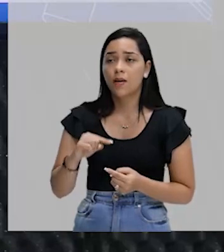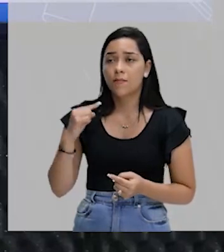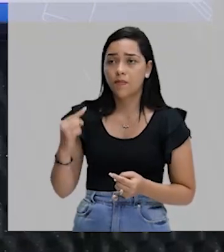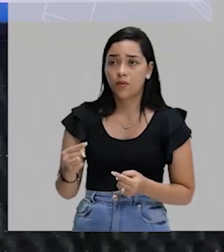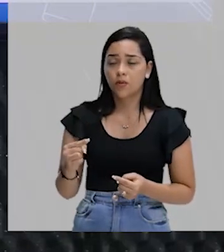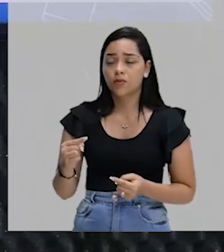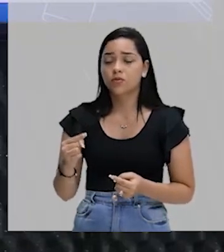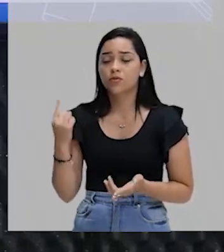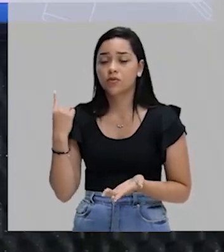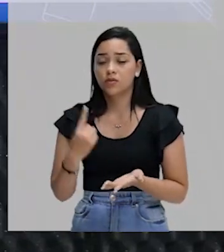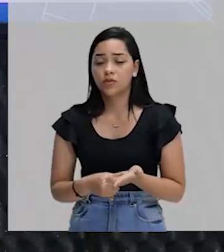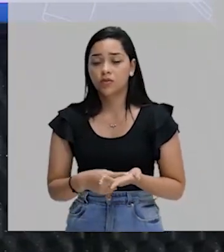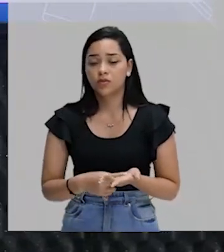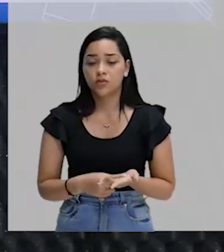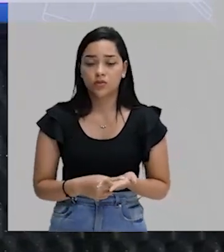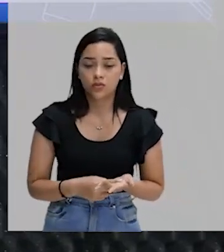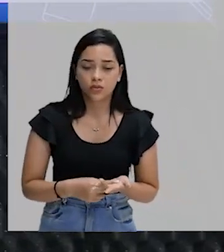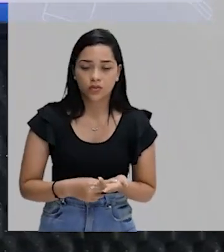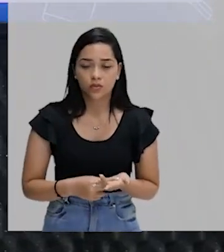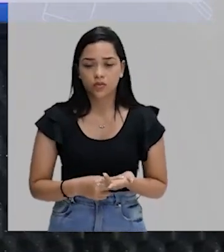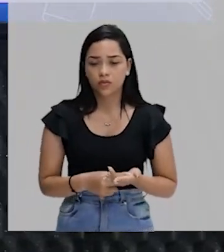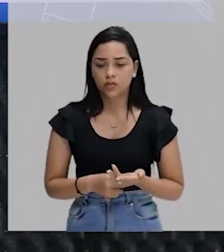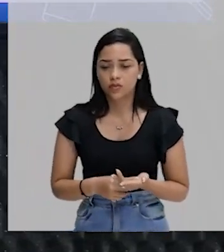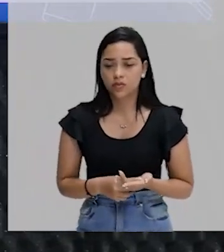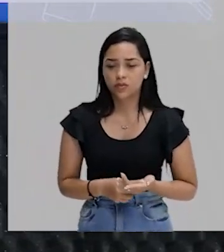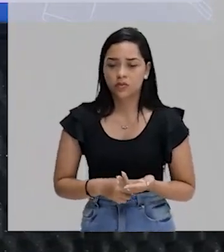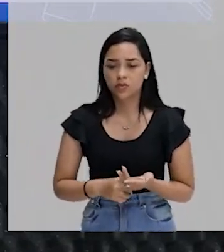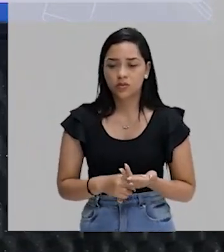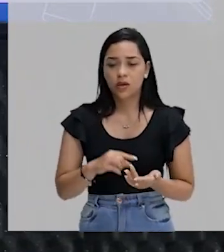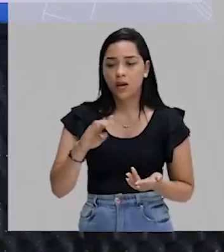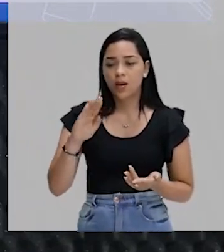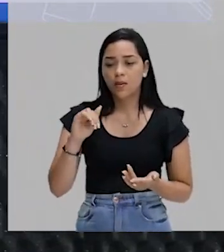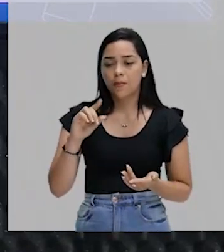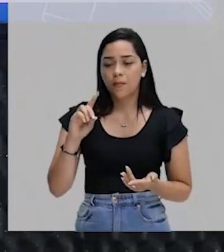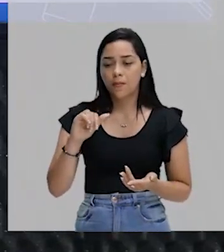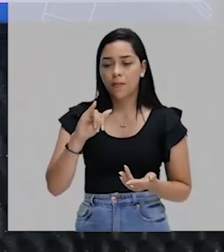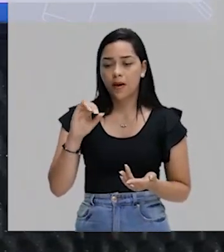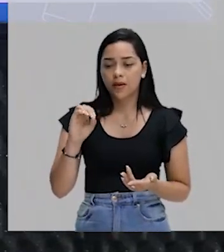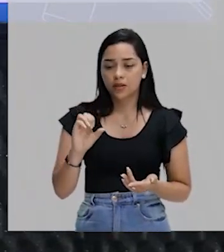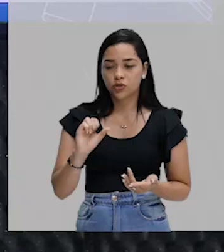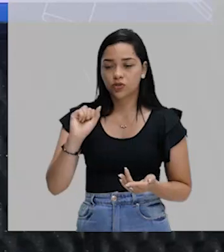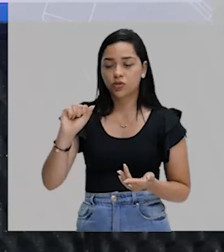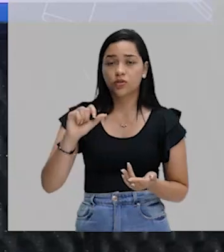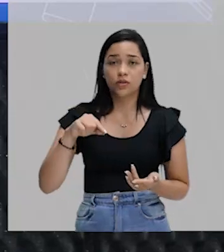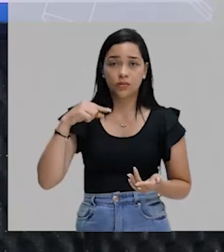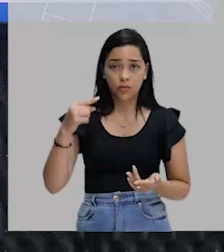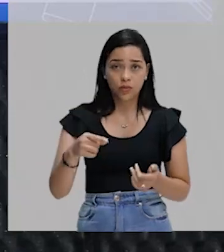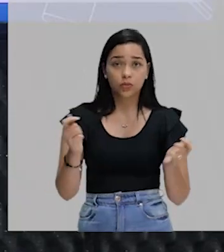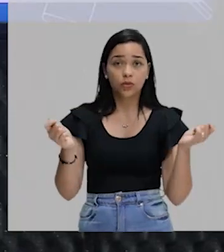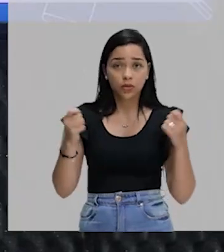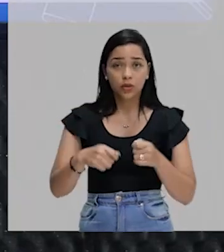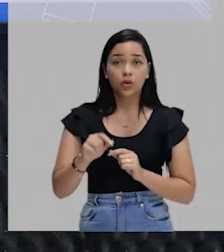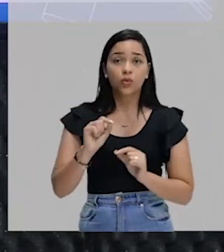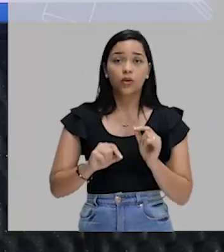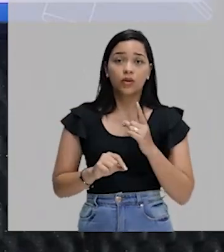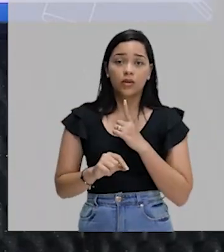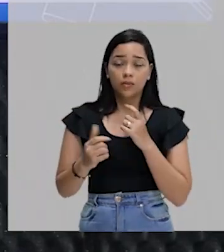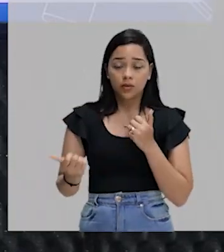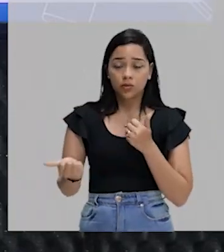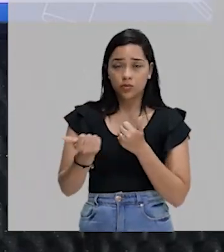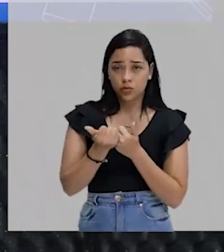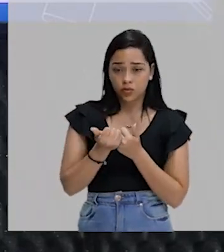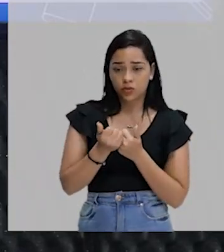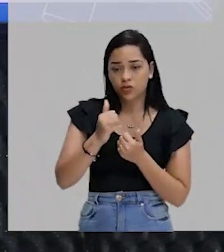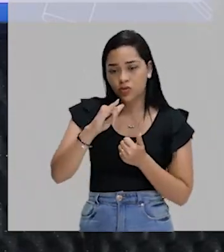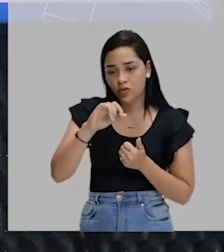o Tratado de Badajoz. Um outro tratado vai ser assinado mais tarde para substituir o